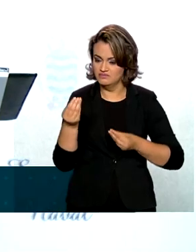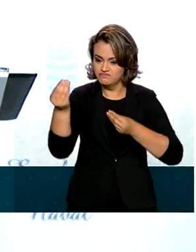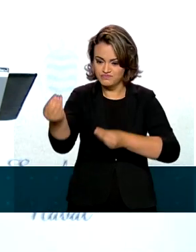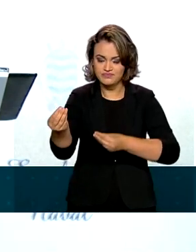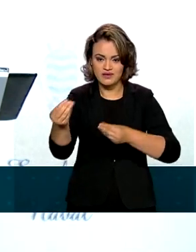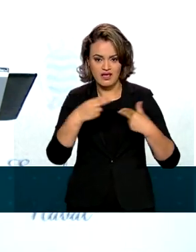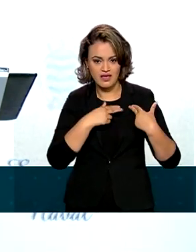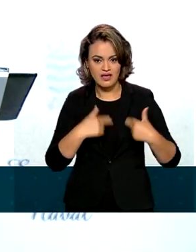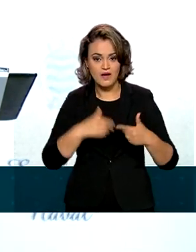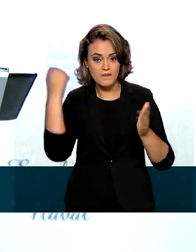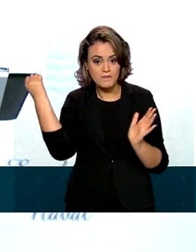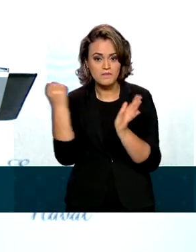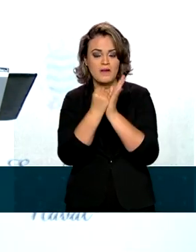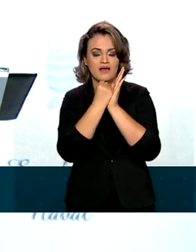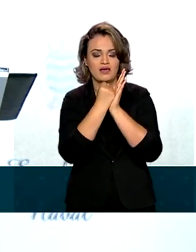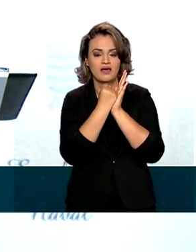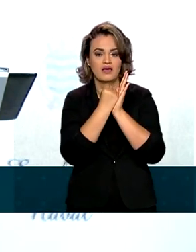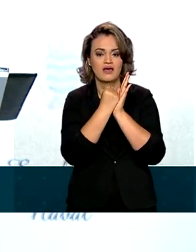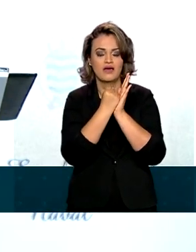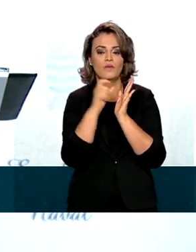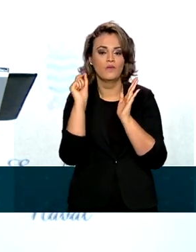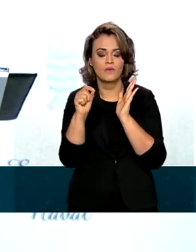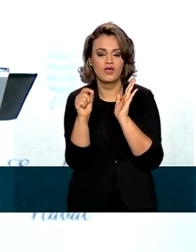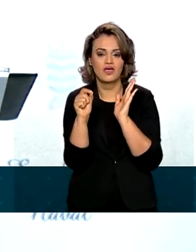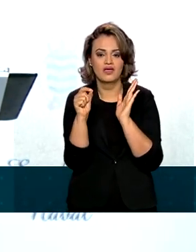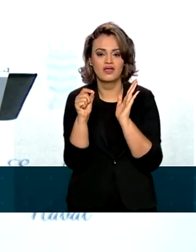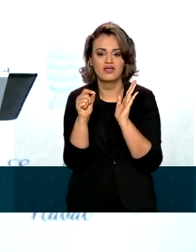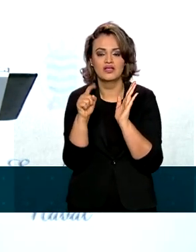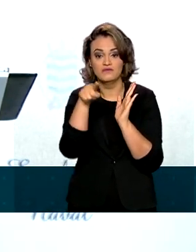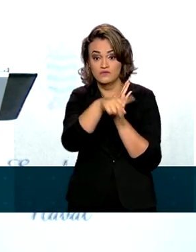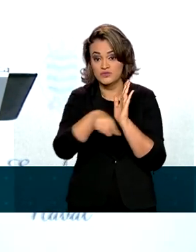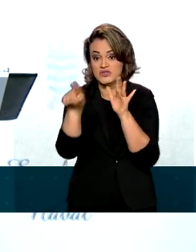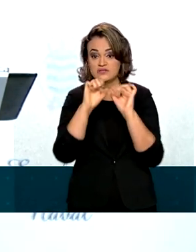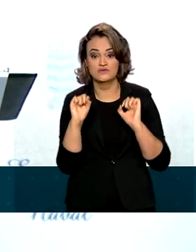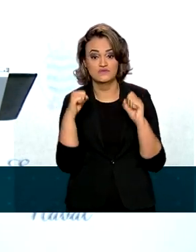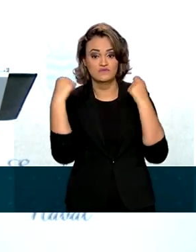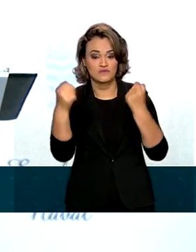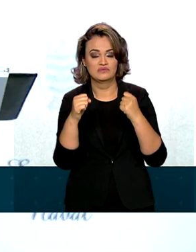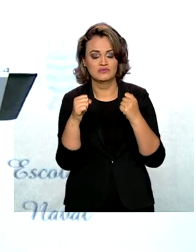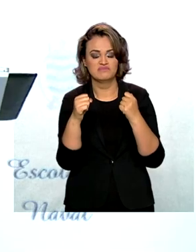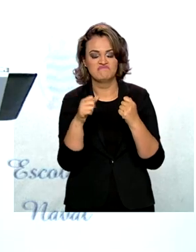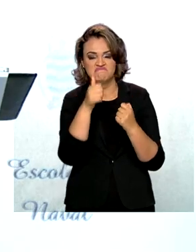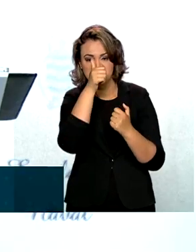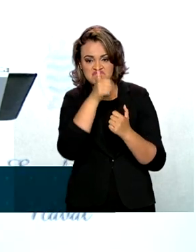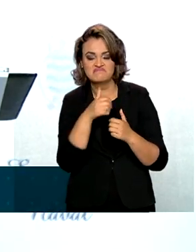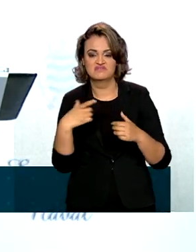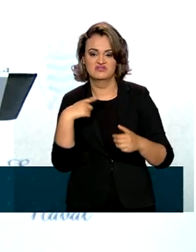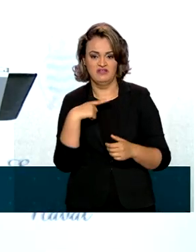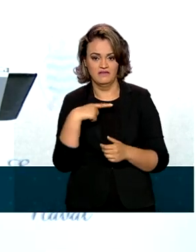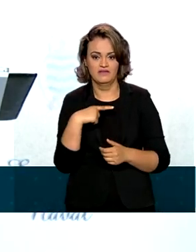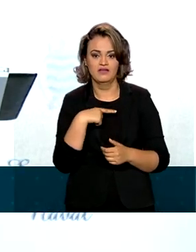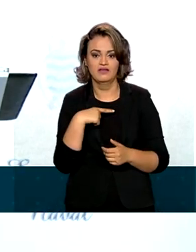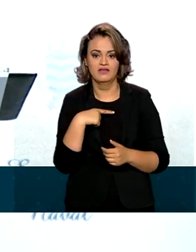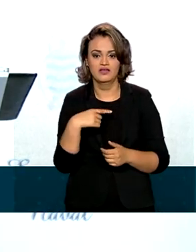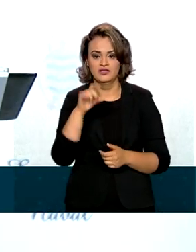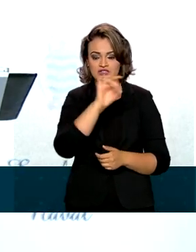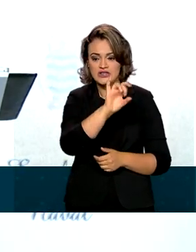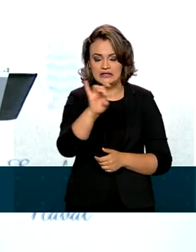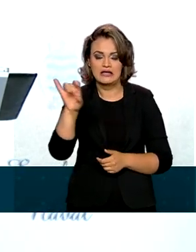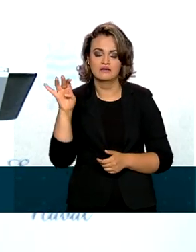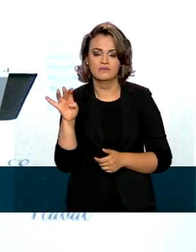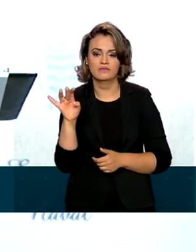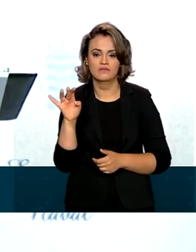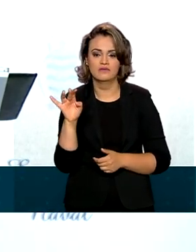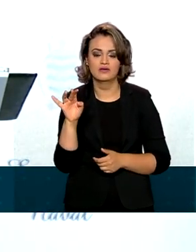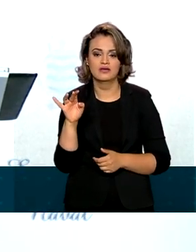espadinho símbolo do aspirante é a materialização do esforço e da Dedicação dos Senhores e das senhoras